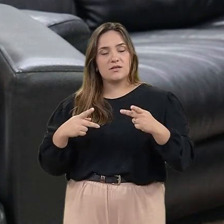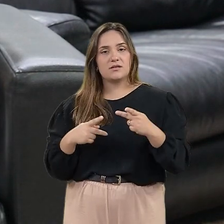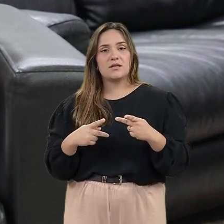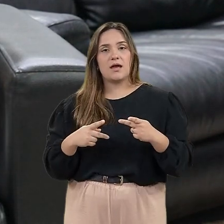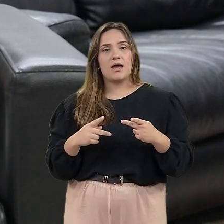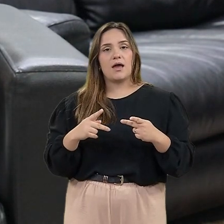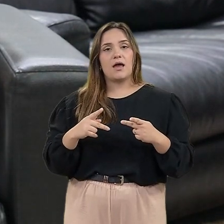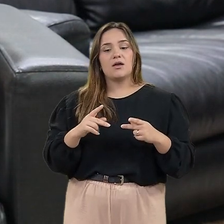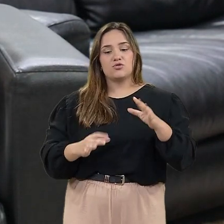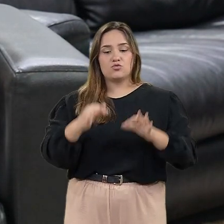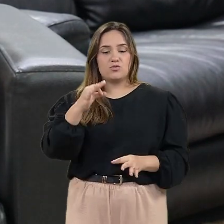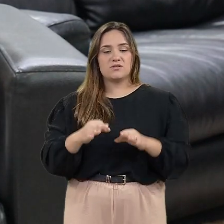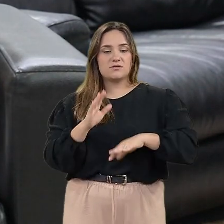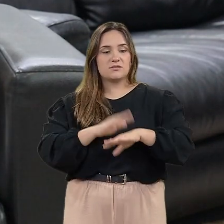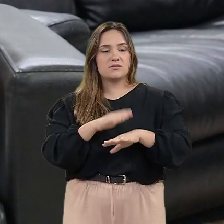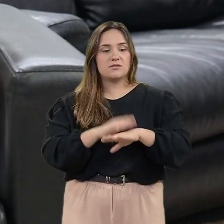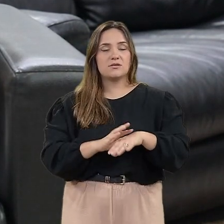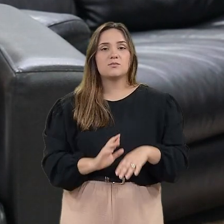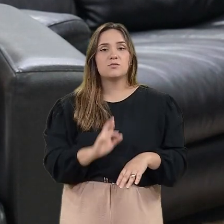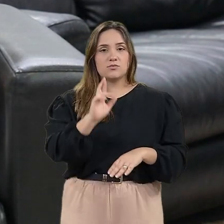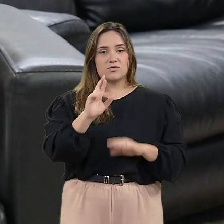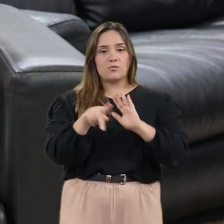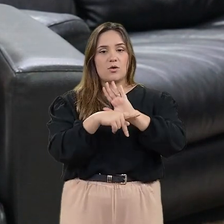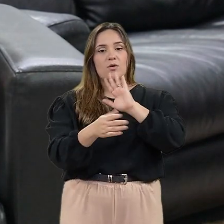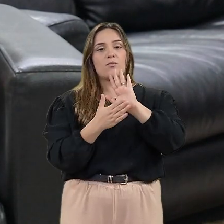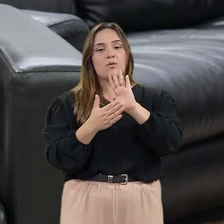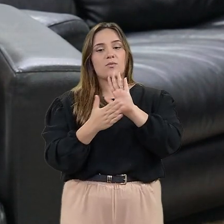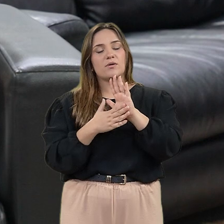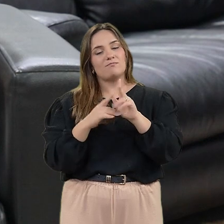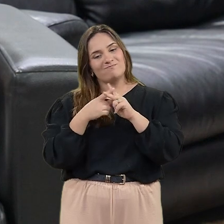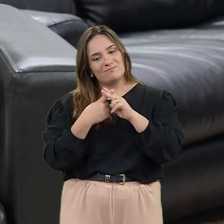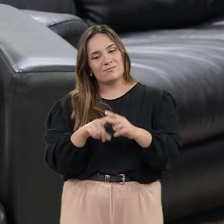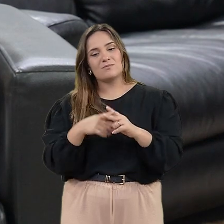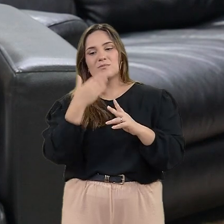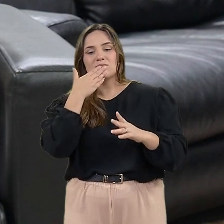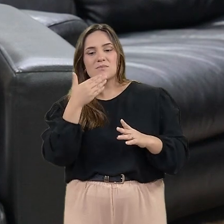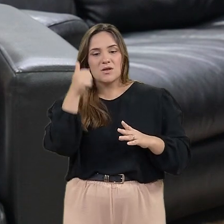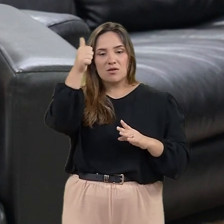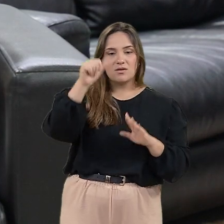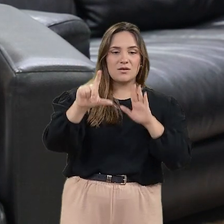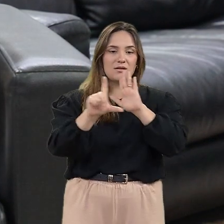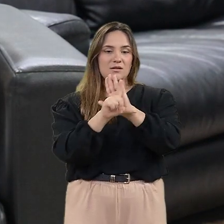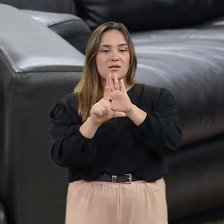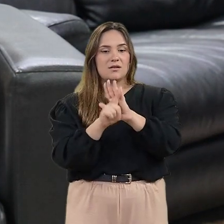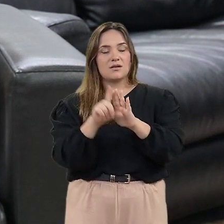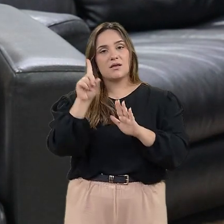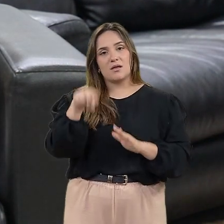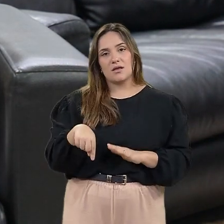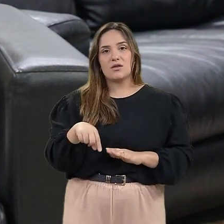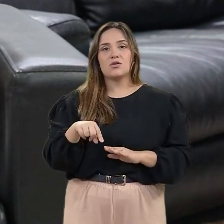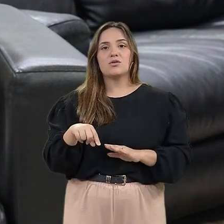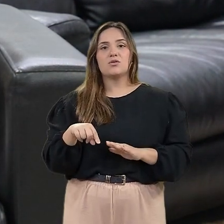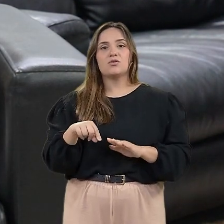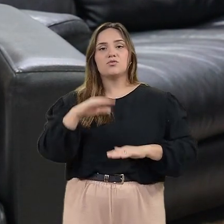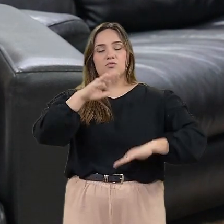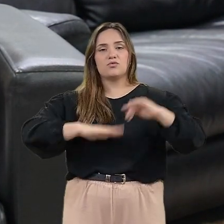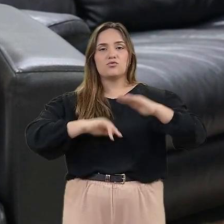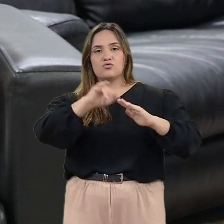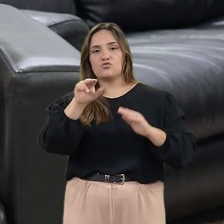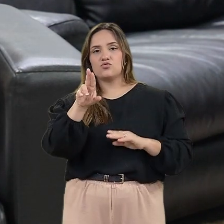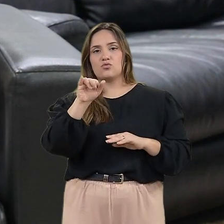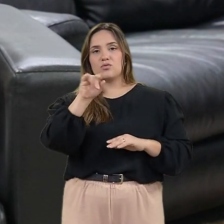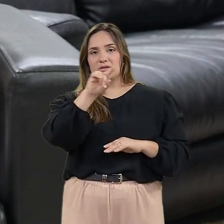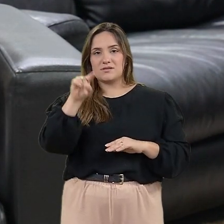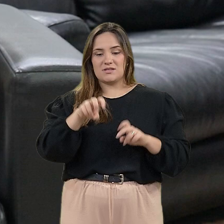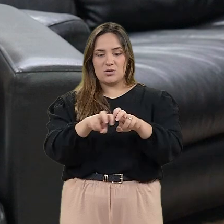dos responsáveis pela proposta que levou ao aperfeiçoamento da legislação, o juiz do Tribunal do Júri de